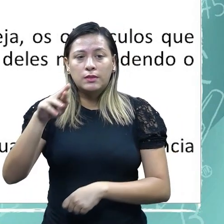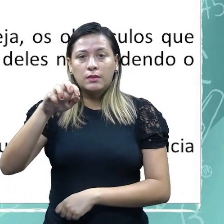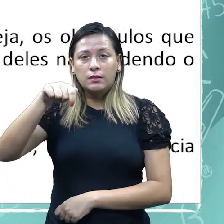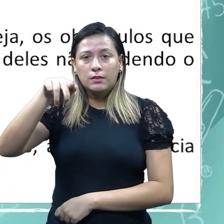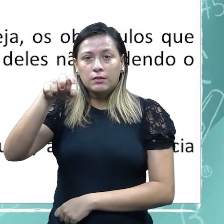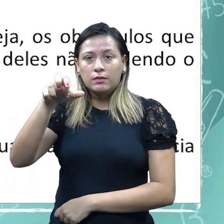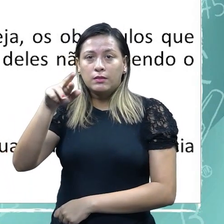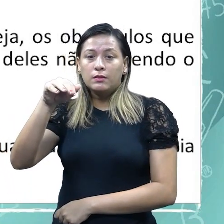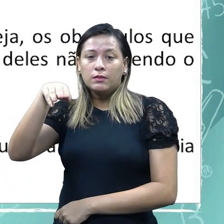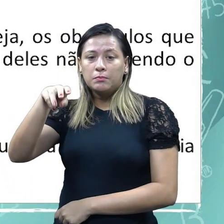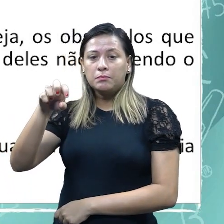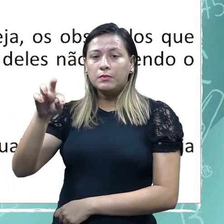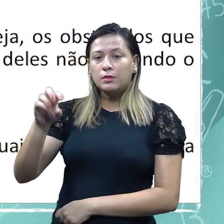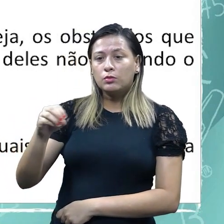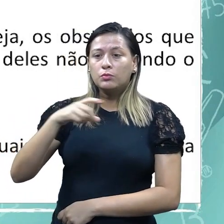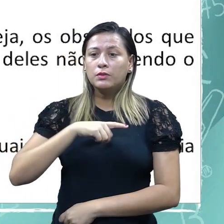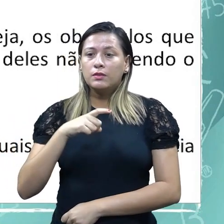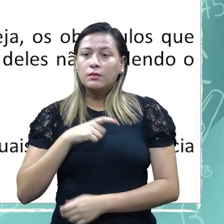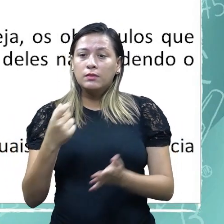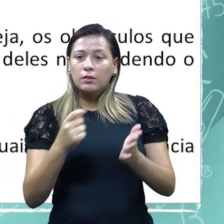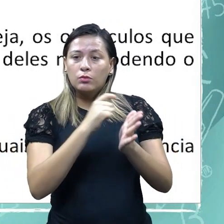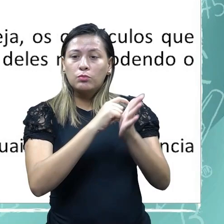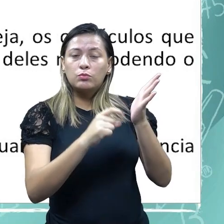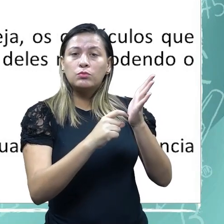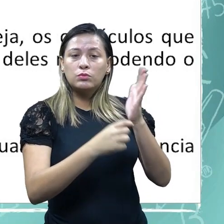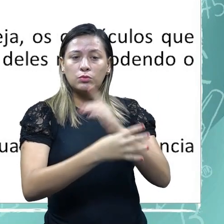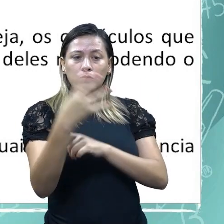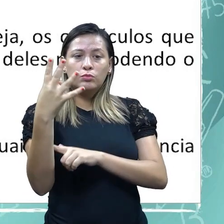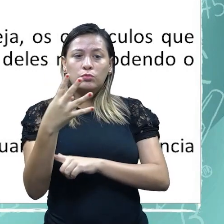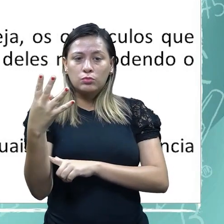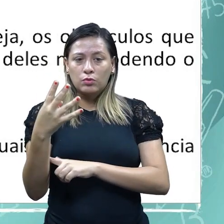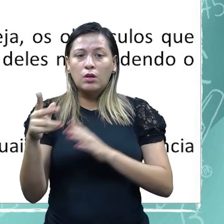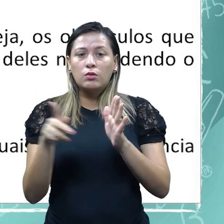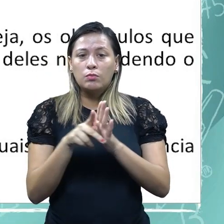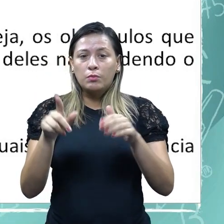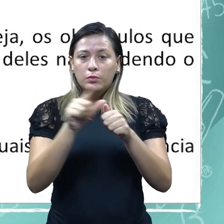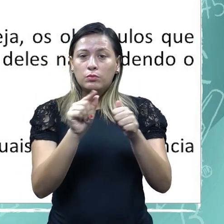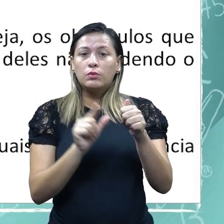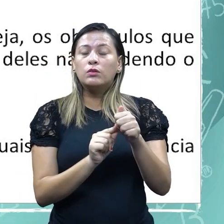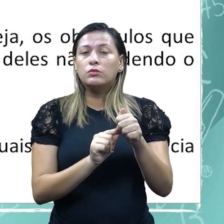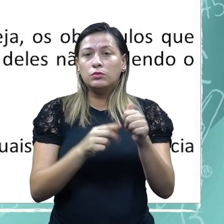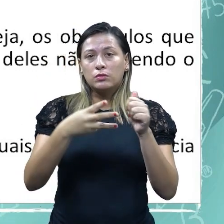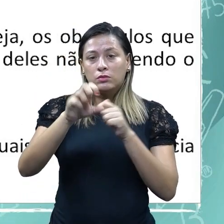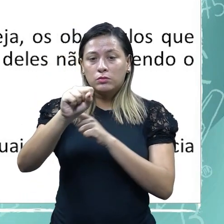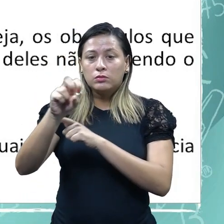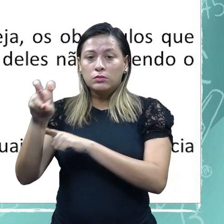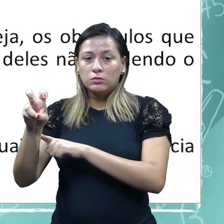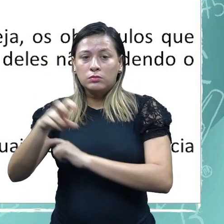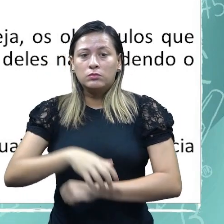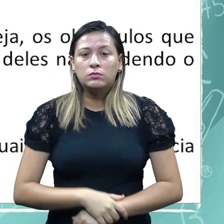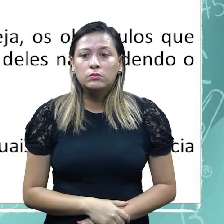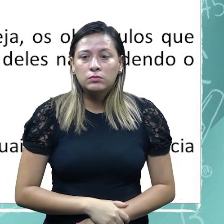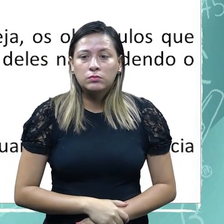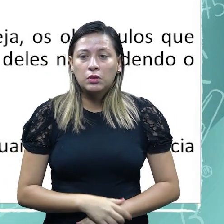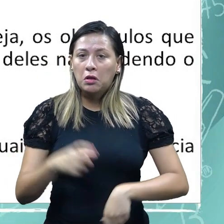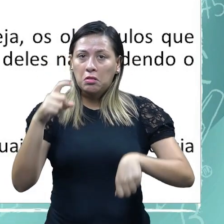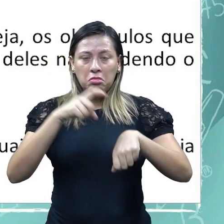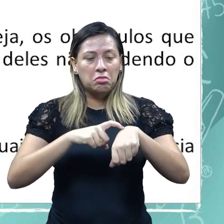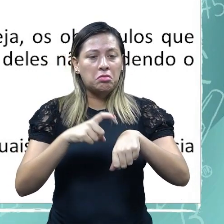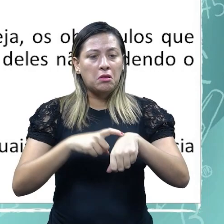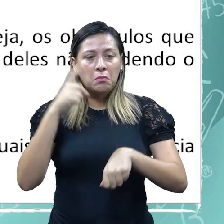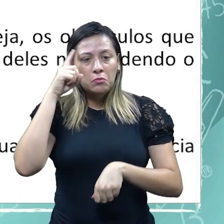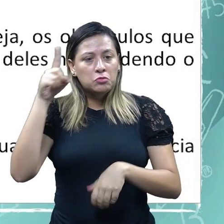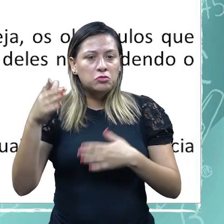matéria constante que está no inciso 4º desse artigo 485, em qualquer tempo e em grau